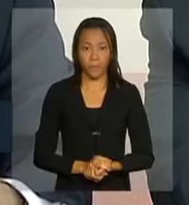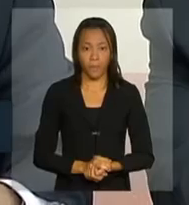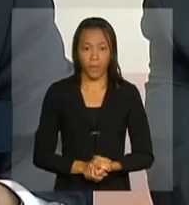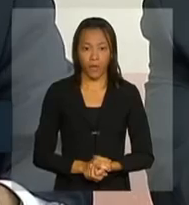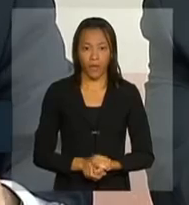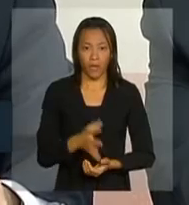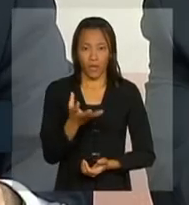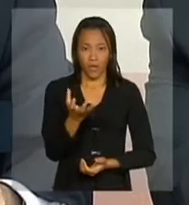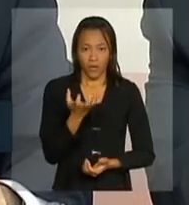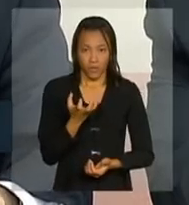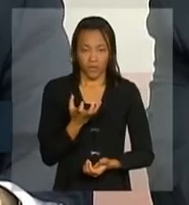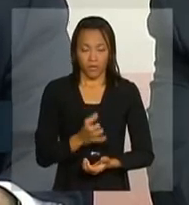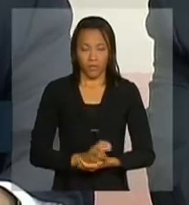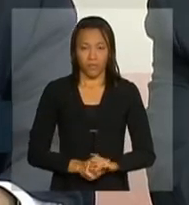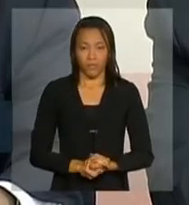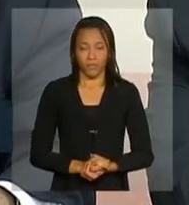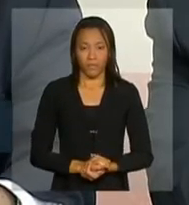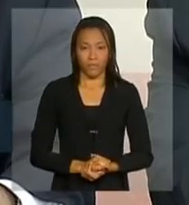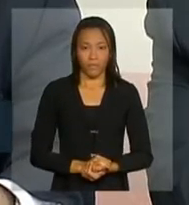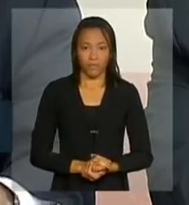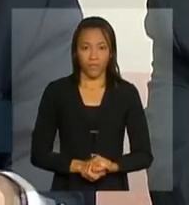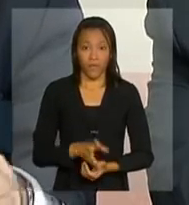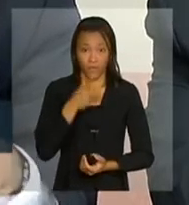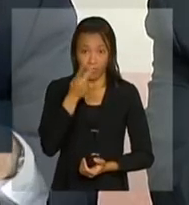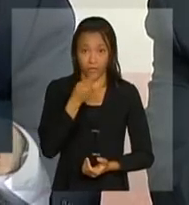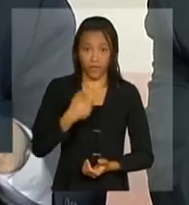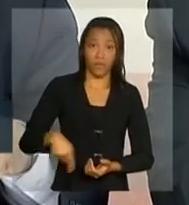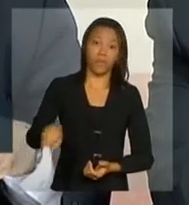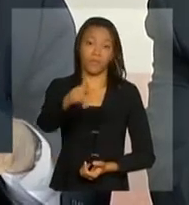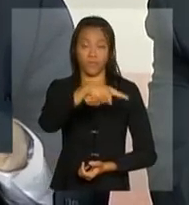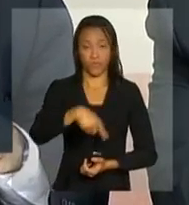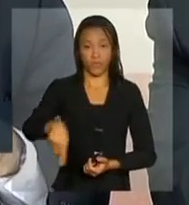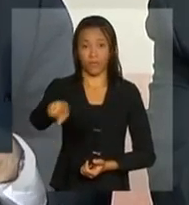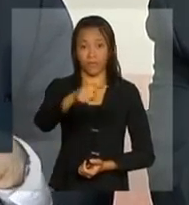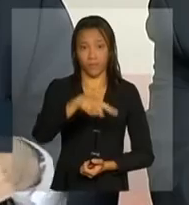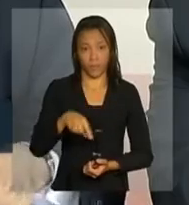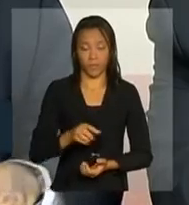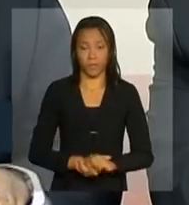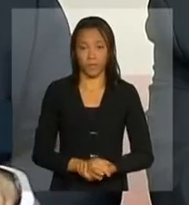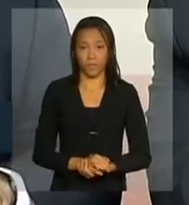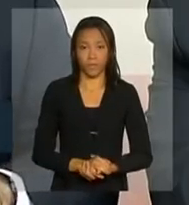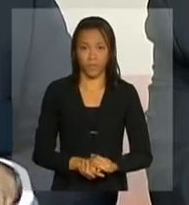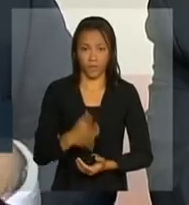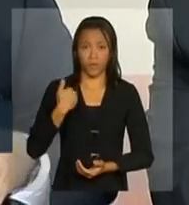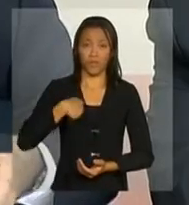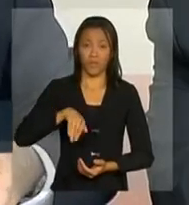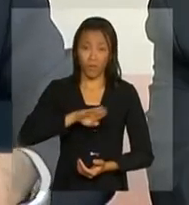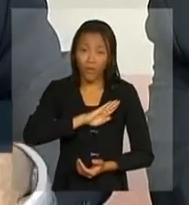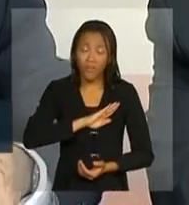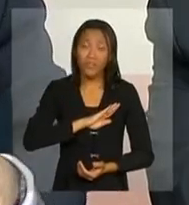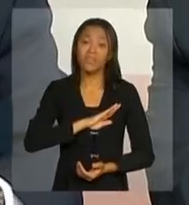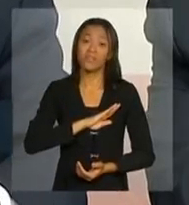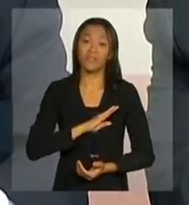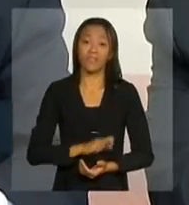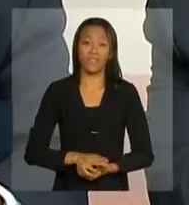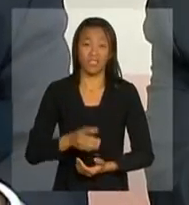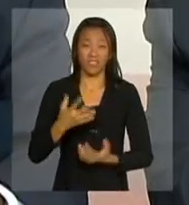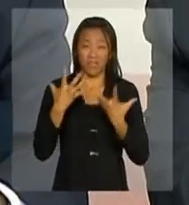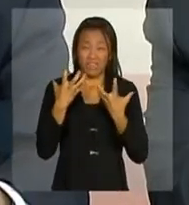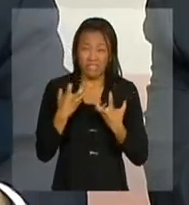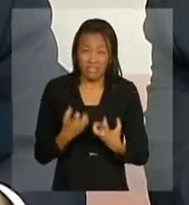Eu queria eh dizer a vocês que nós estamos cansados dos